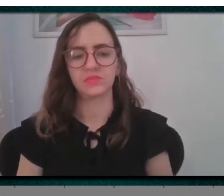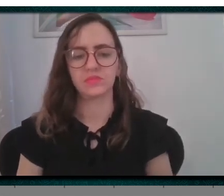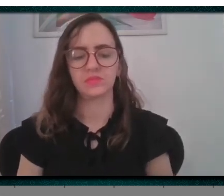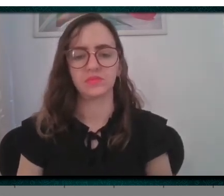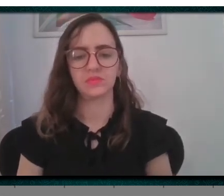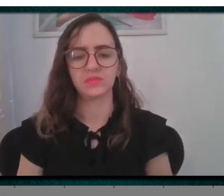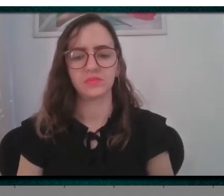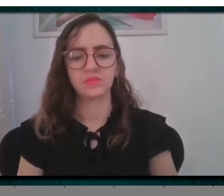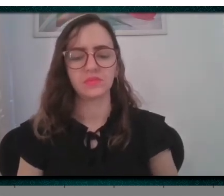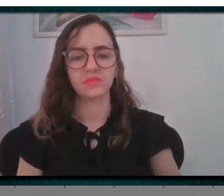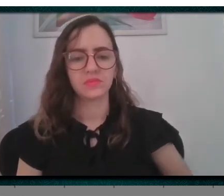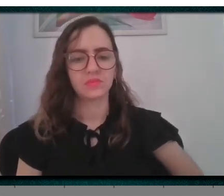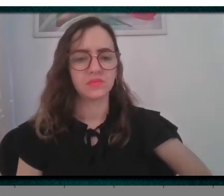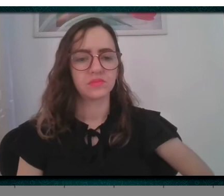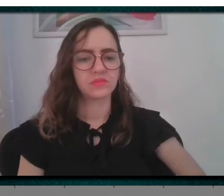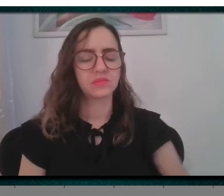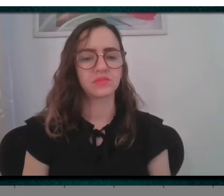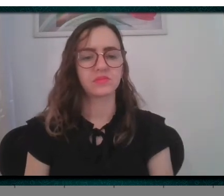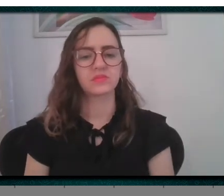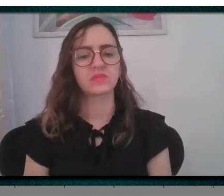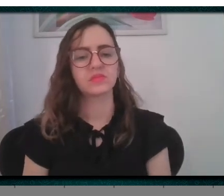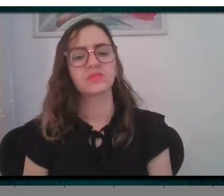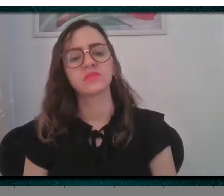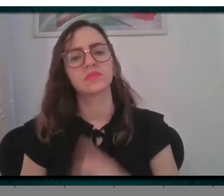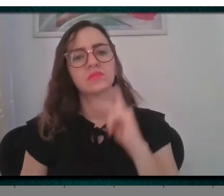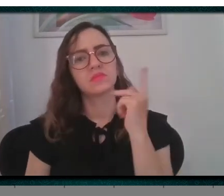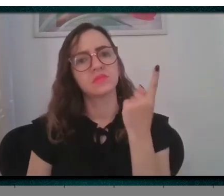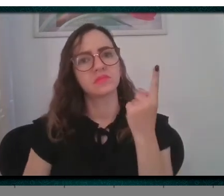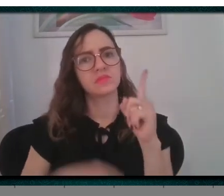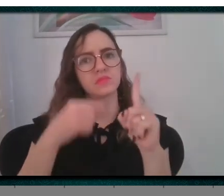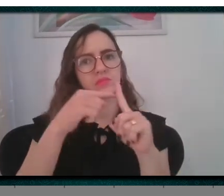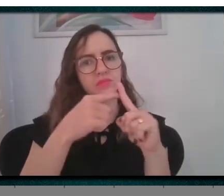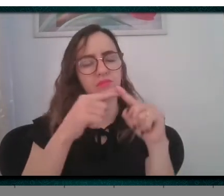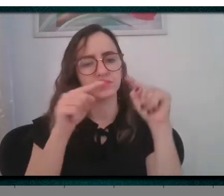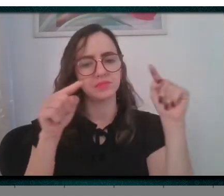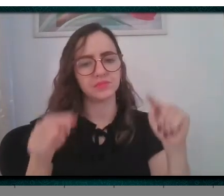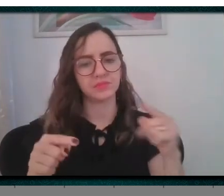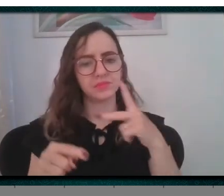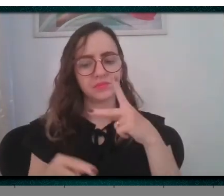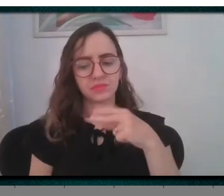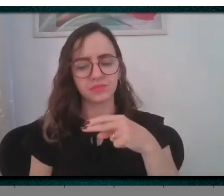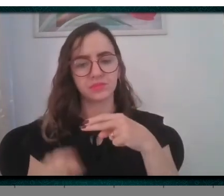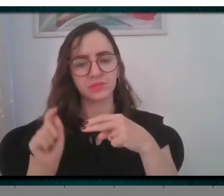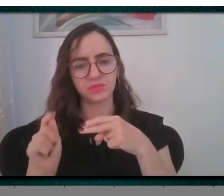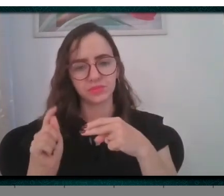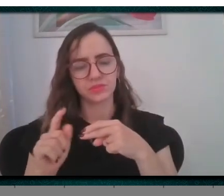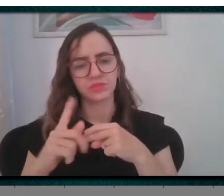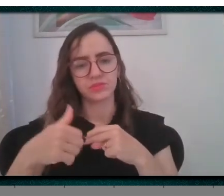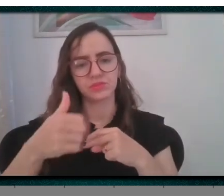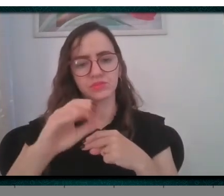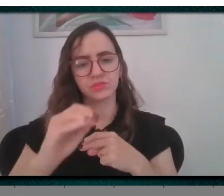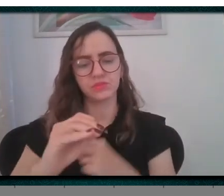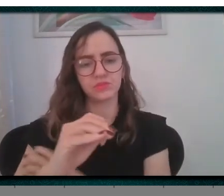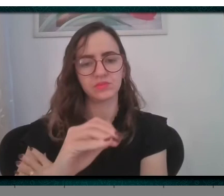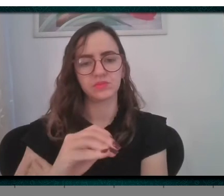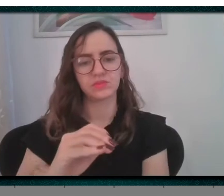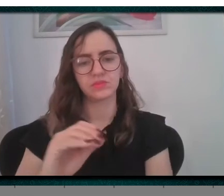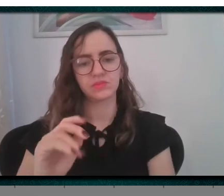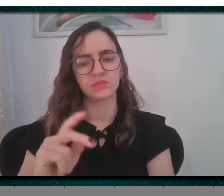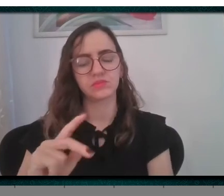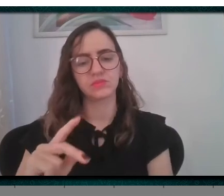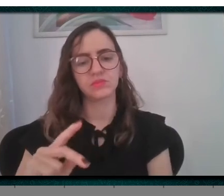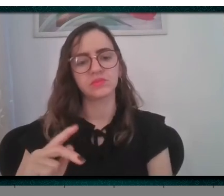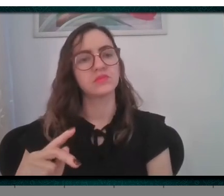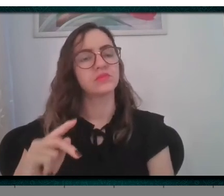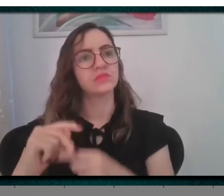Tá? Então, porque quando a gente fala de concentração do H+, a gente pode falar de concentrações mais exatas. Por exemplo, aqui, ó.